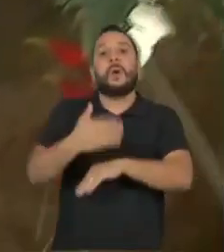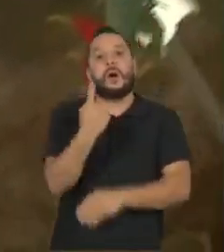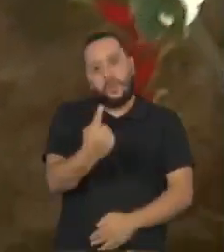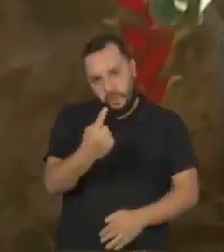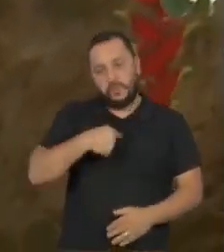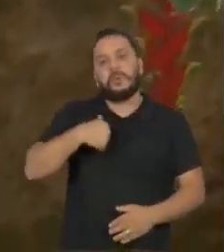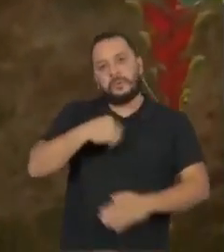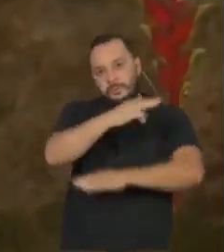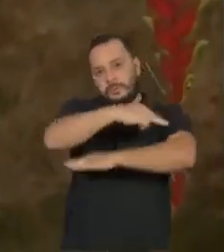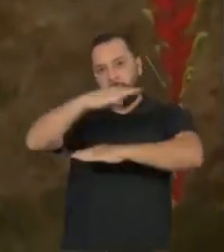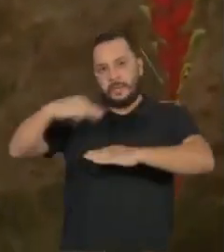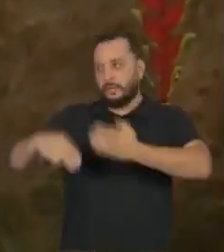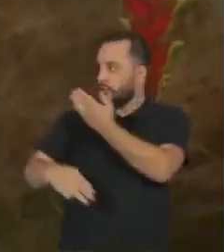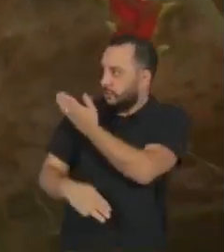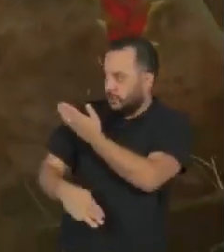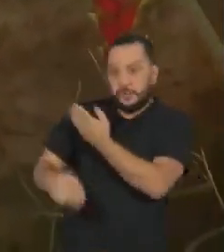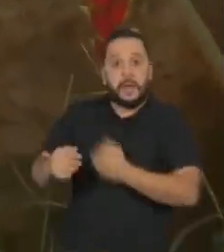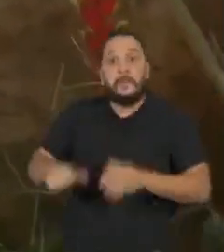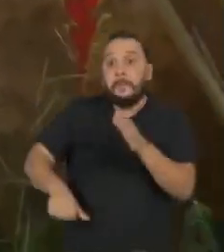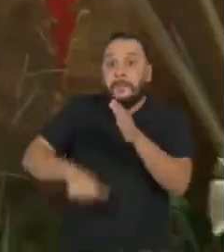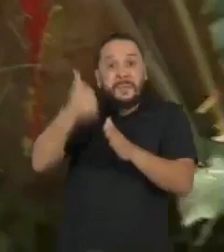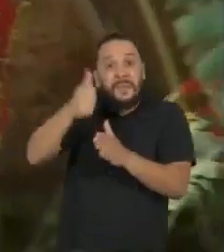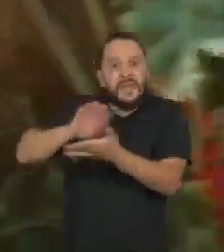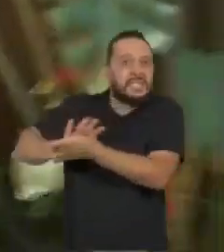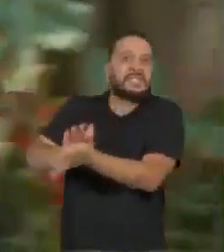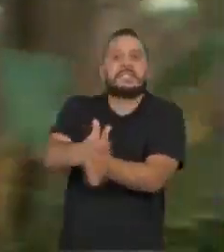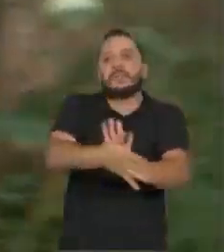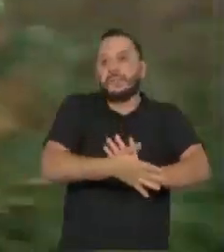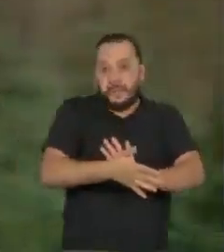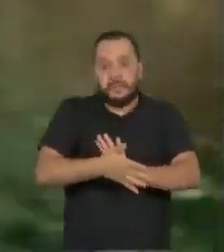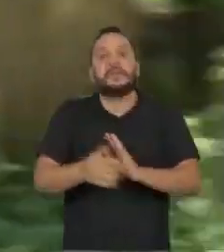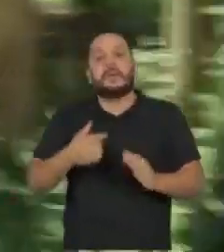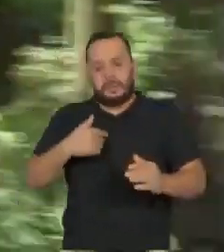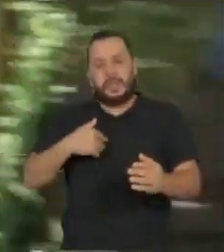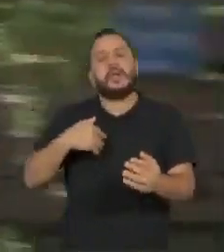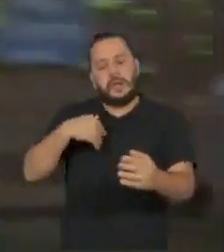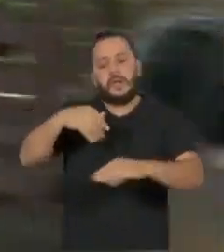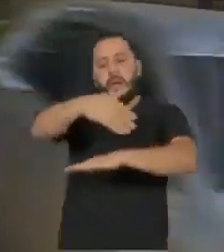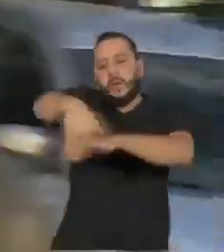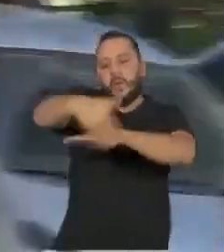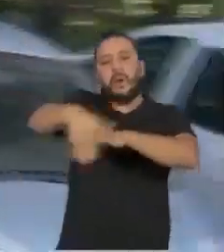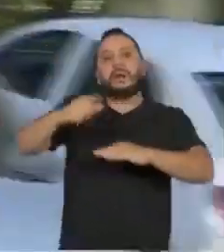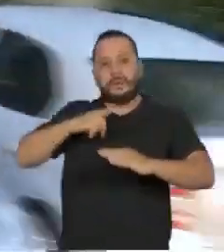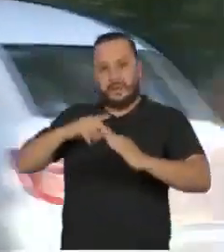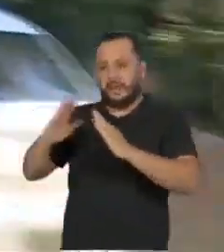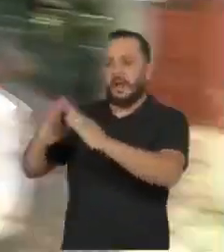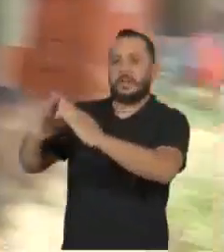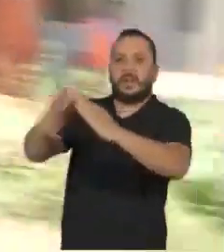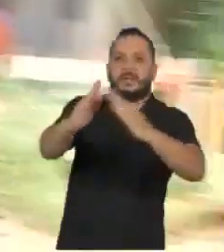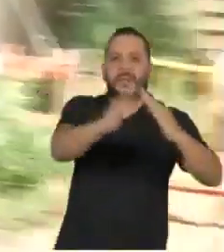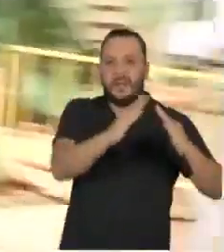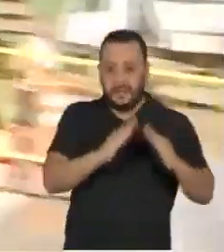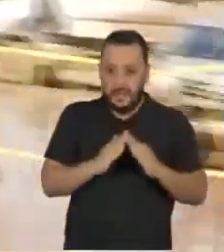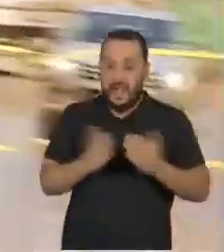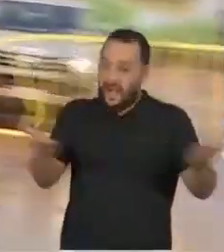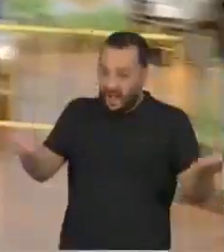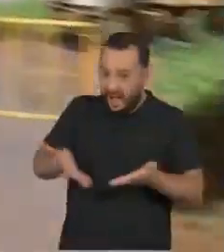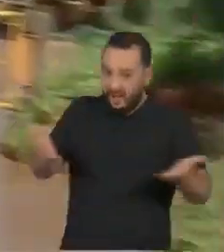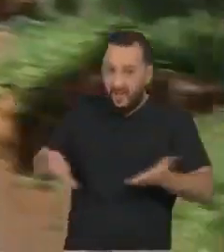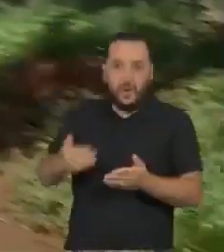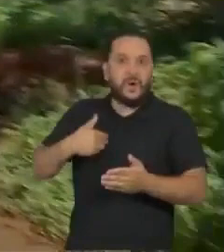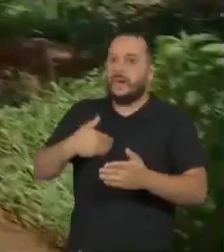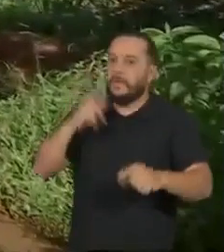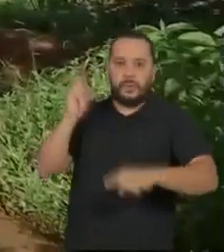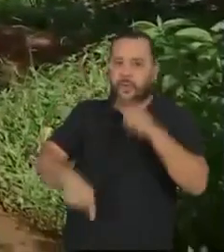Feijão, a primeira a ser atingida pelo rompimento da barragem. Ao longo dessa via, havia muitas propriedades rurais, mas agora, a partir desse ponto, ninguém